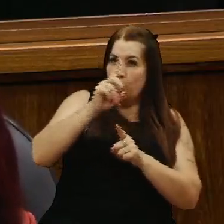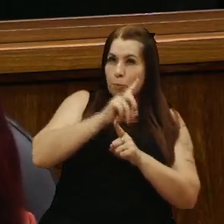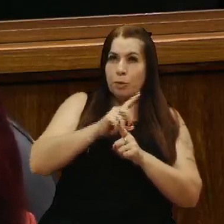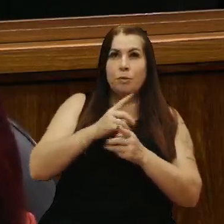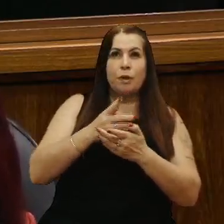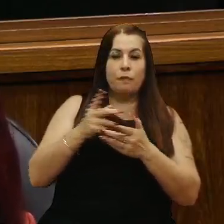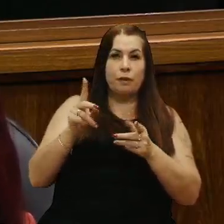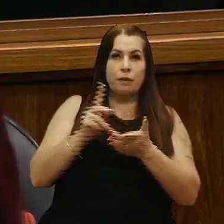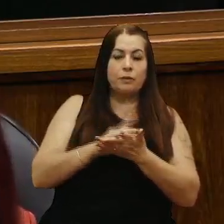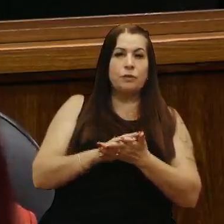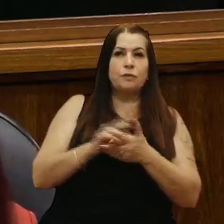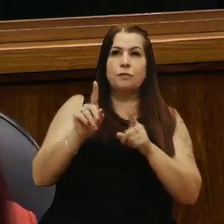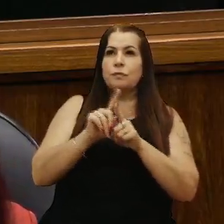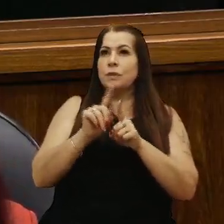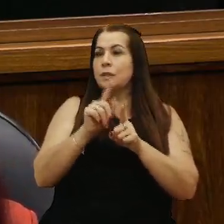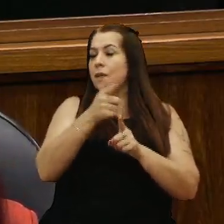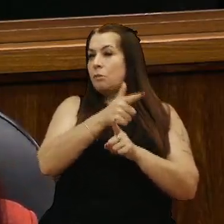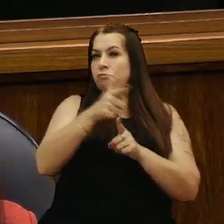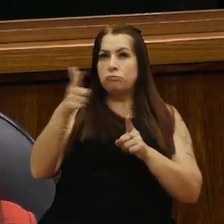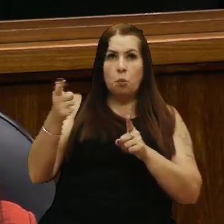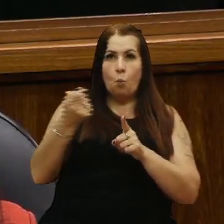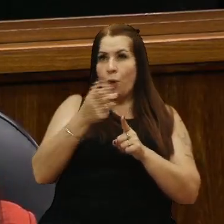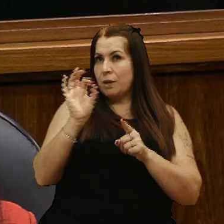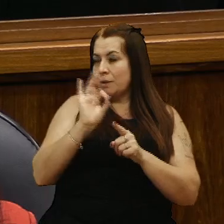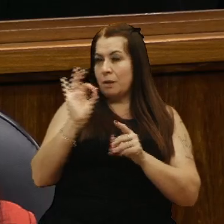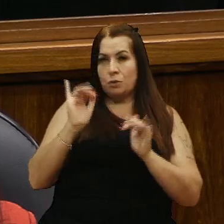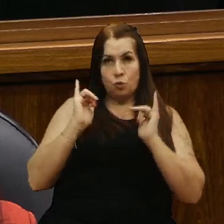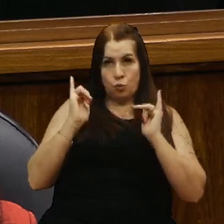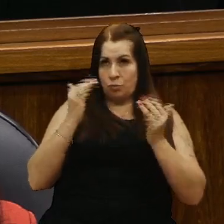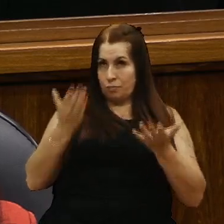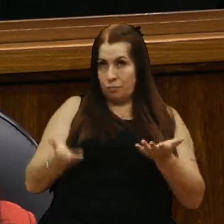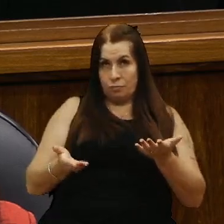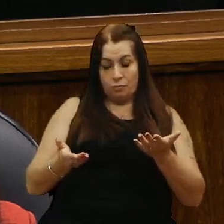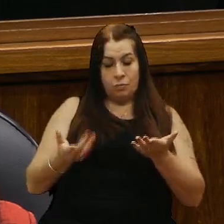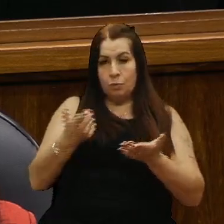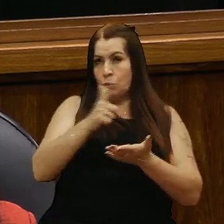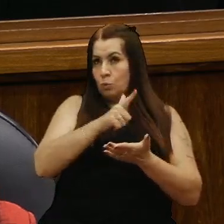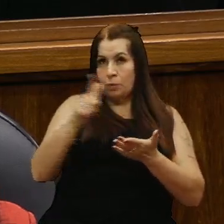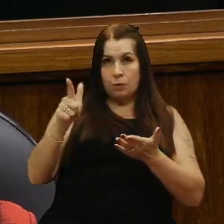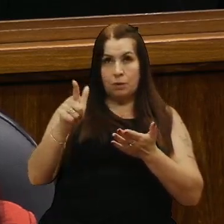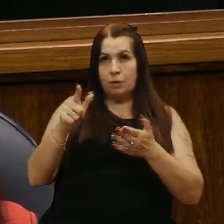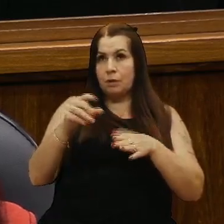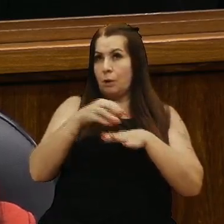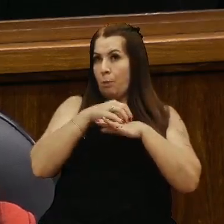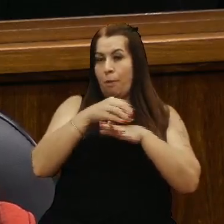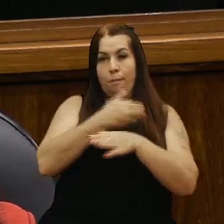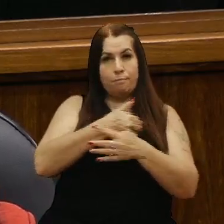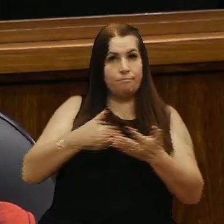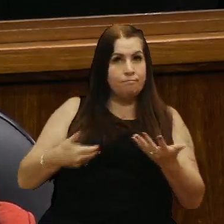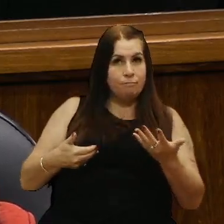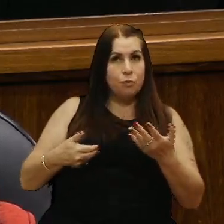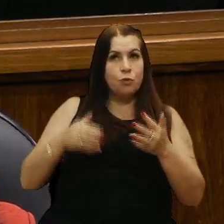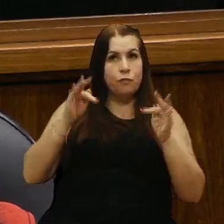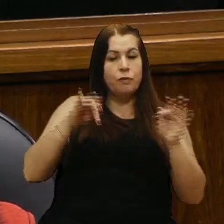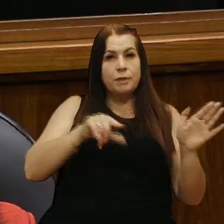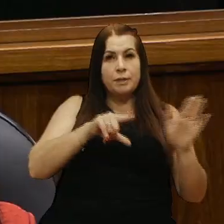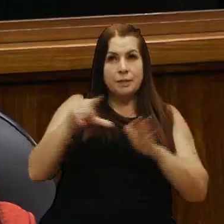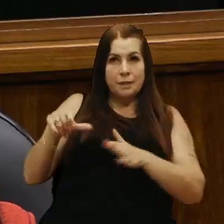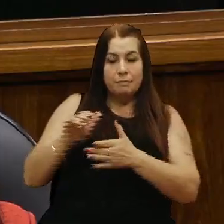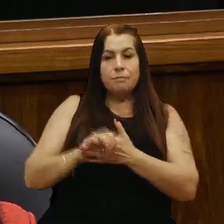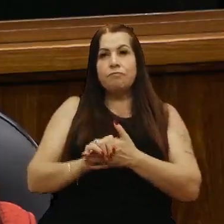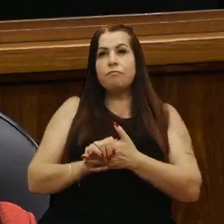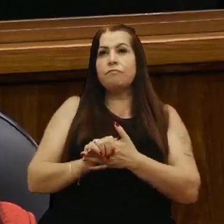a gente praticamente não tem ônibus, não tem transporte público nos finais de